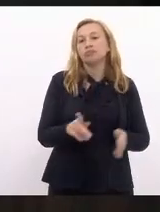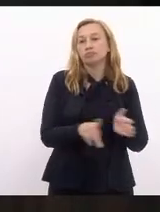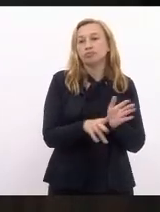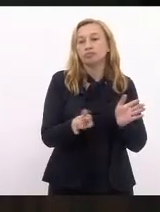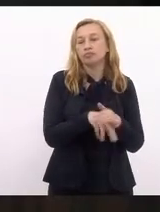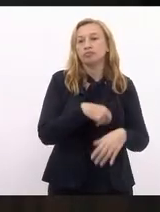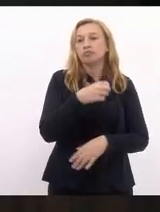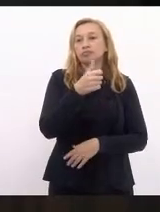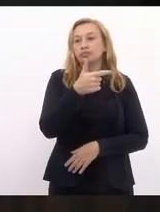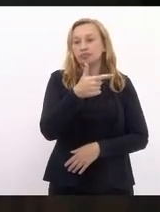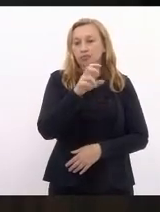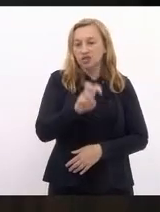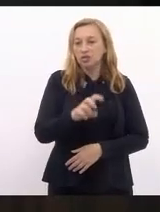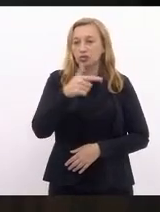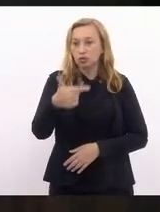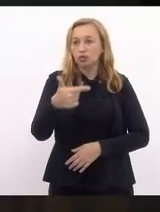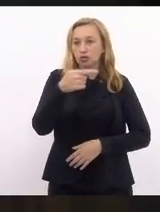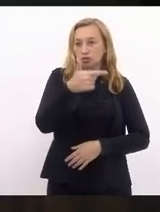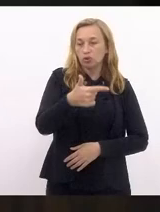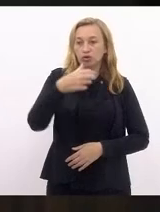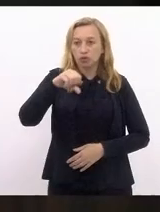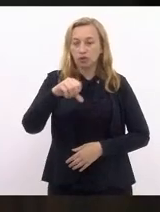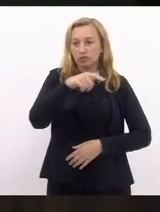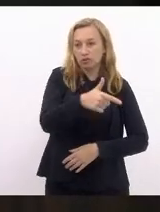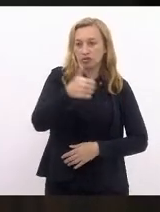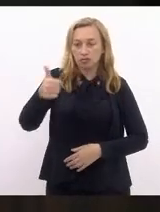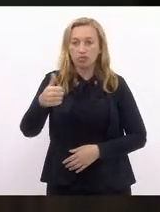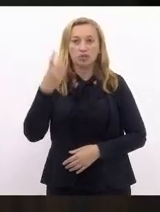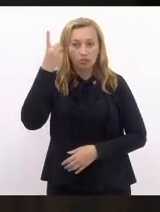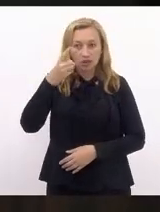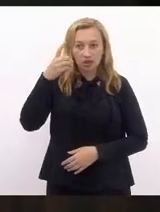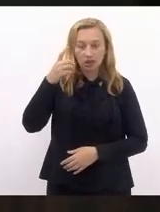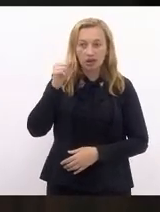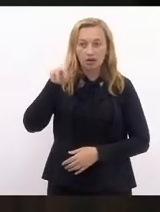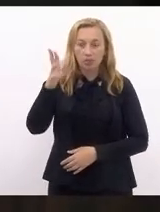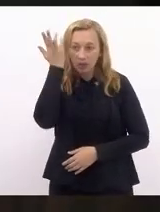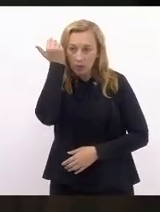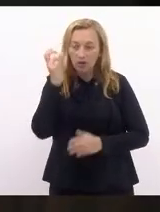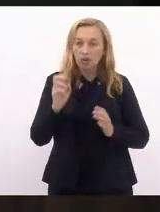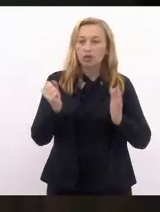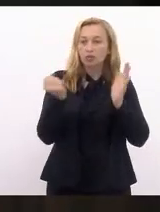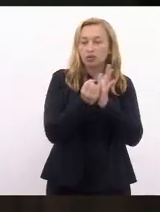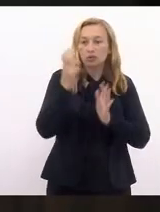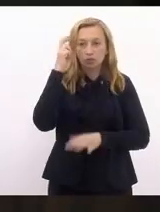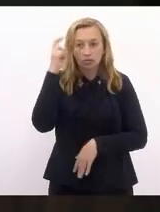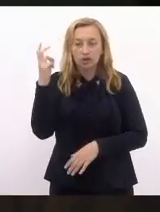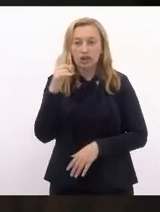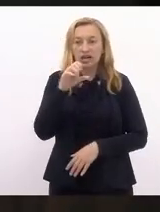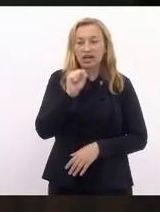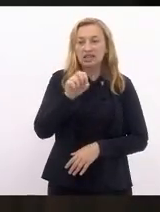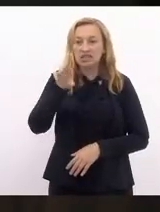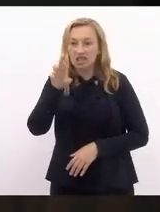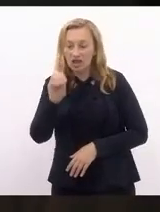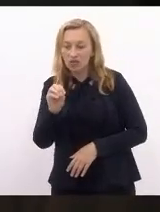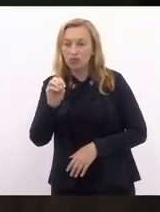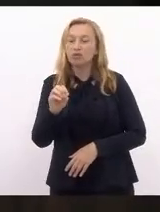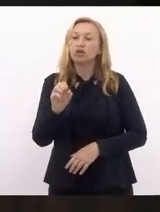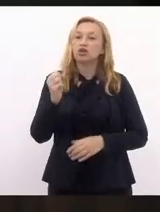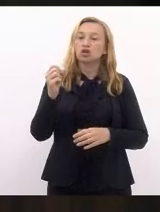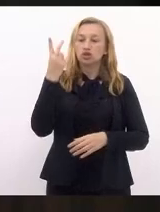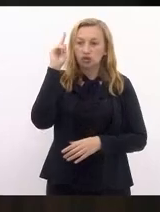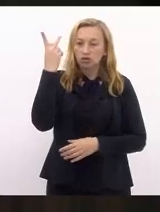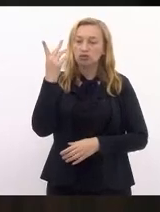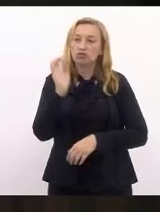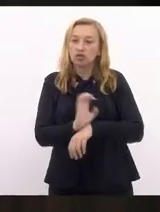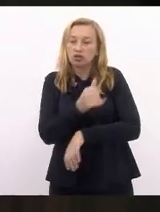em trabalhar de lei 5229 de 21 de autoria Deputado Daniel Marco ele que toma por interesse histórico cultural acervos históricos do Estado do Rio de